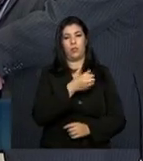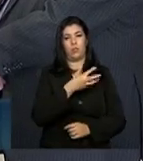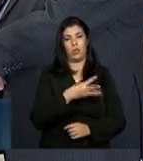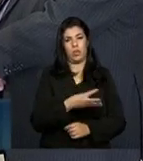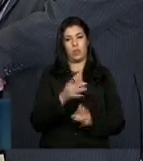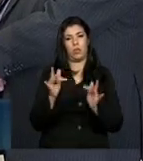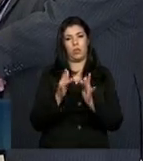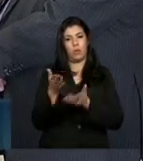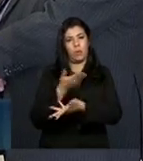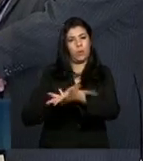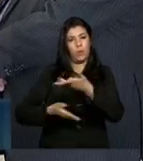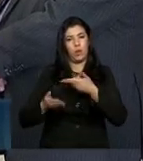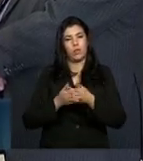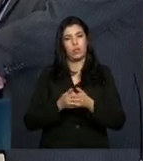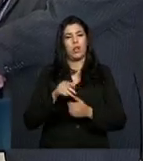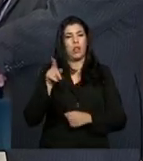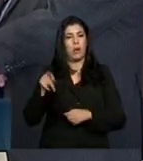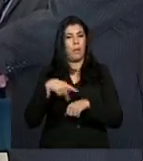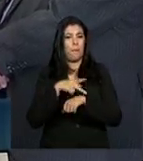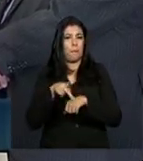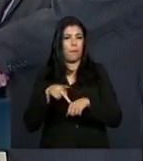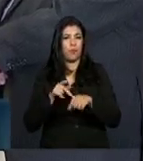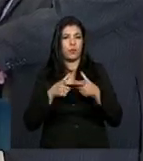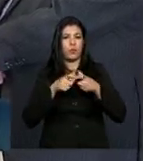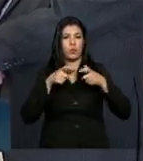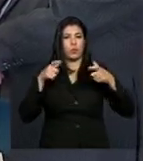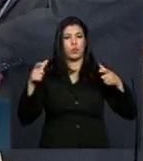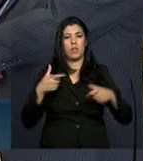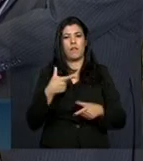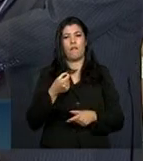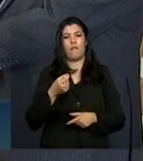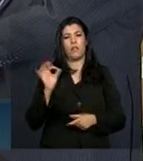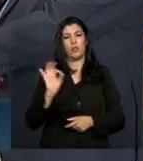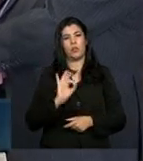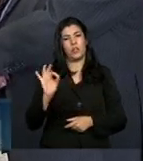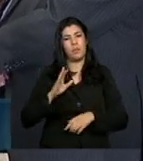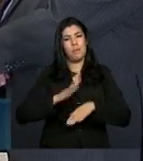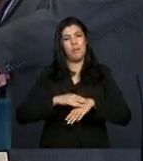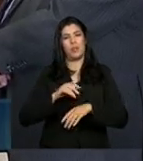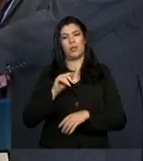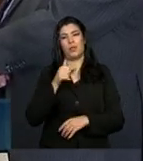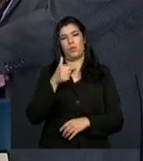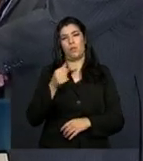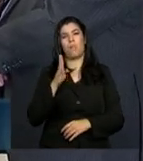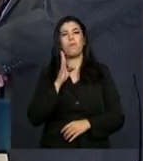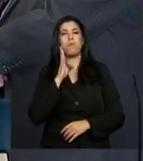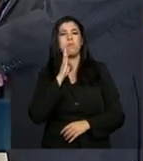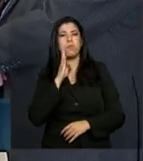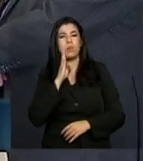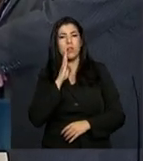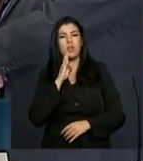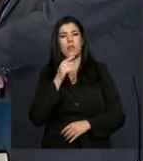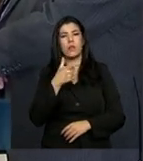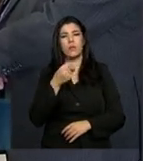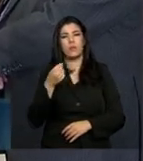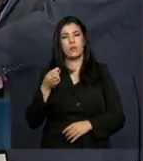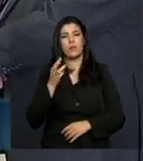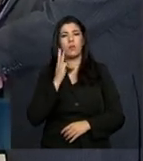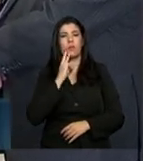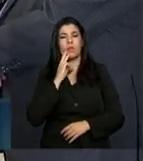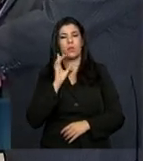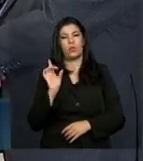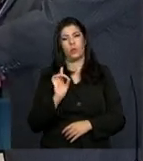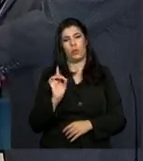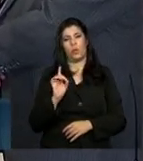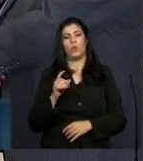cresceu 20%, quase 21%, passou de 1 bilhão e 300 milhões de dólares para 1 bilhão e